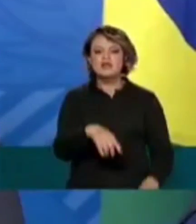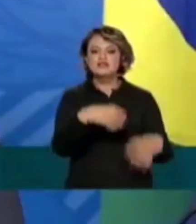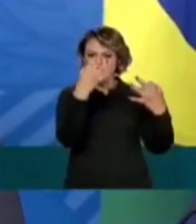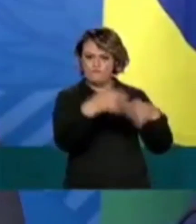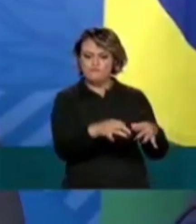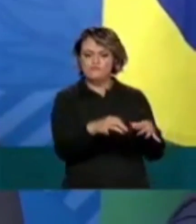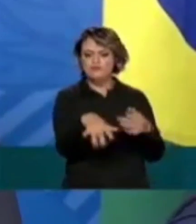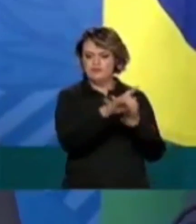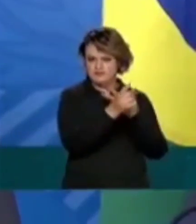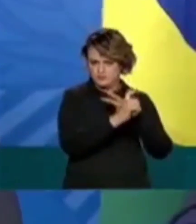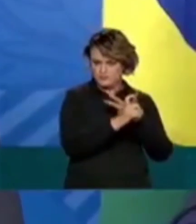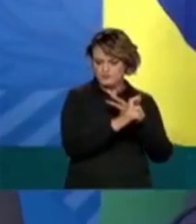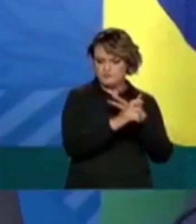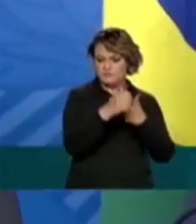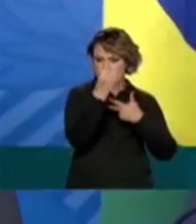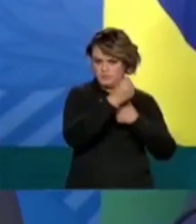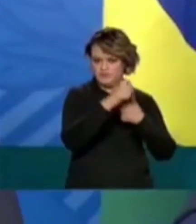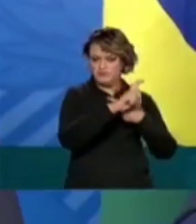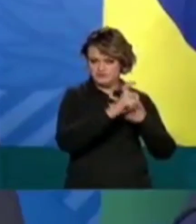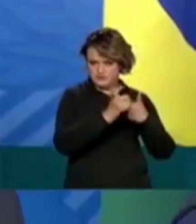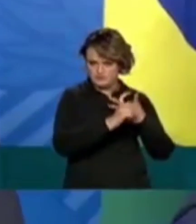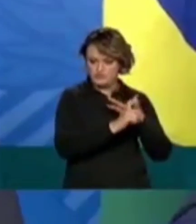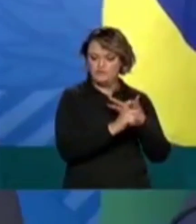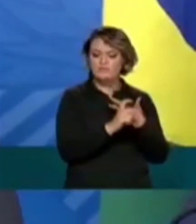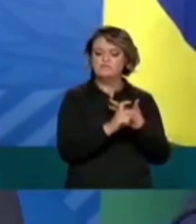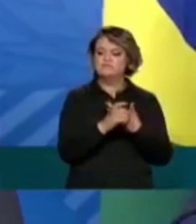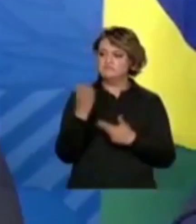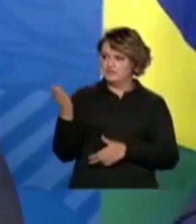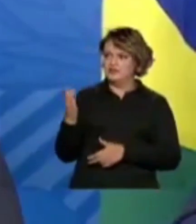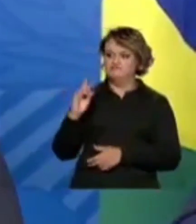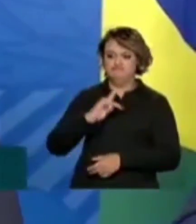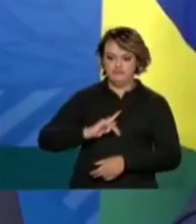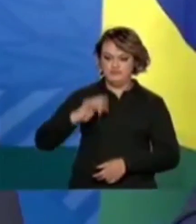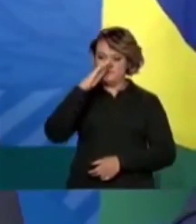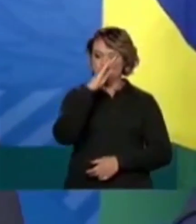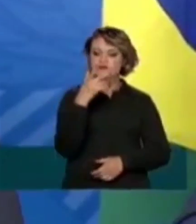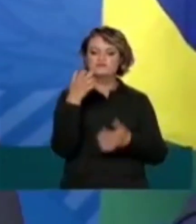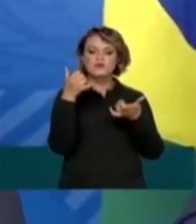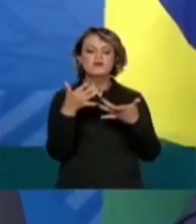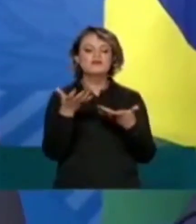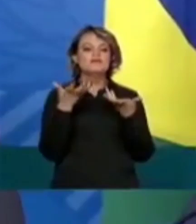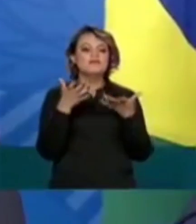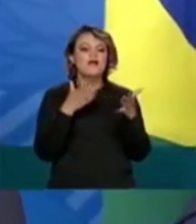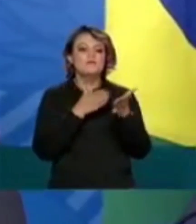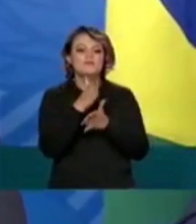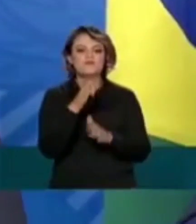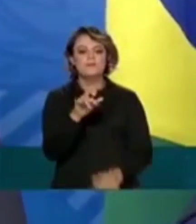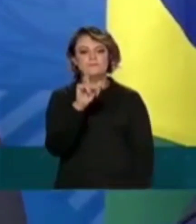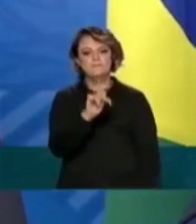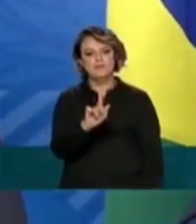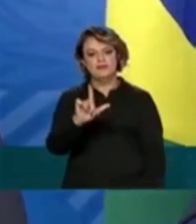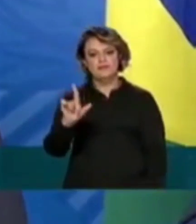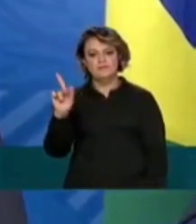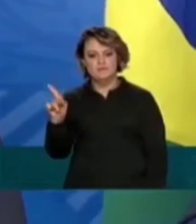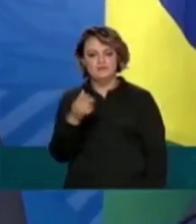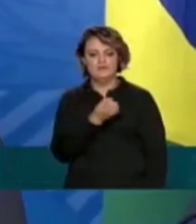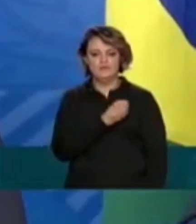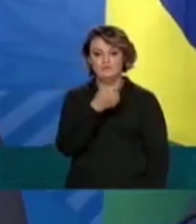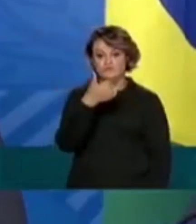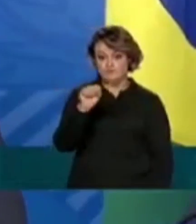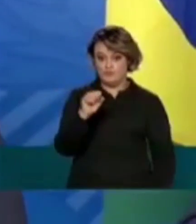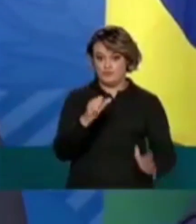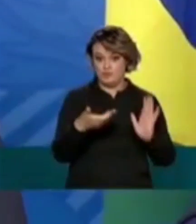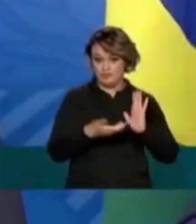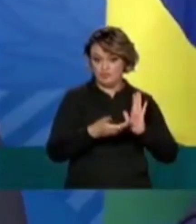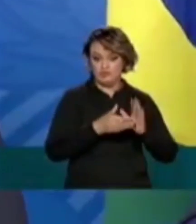Poder Executivo Federal pelo Presidente da República, no sentido de aprovação do PLP 18, já votado na